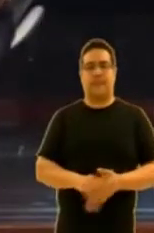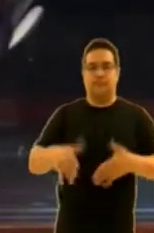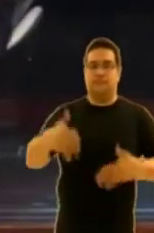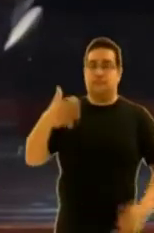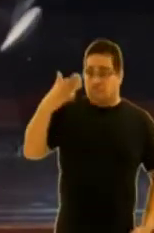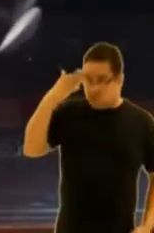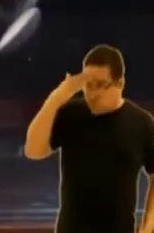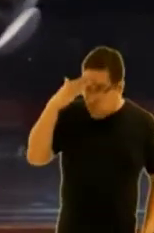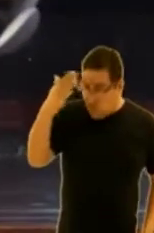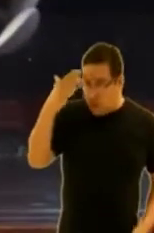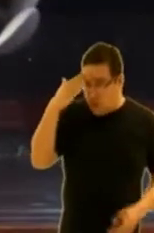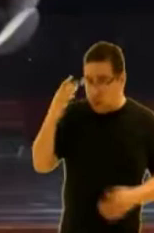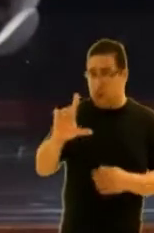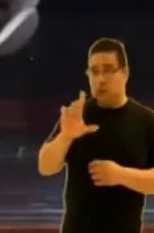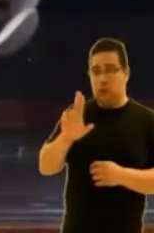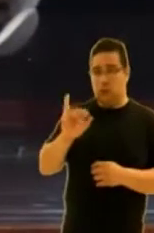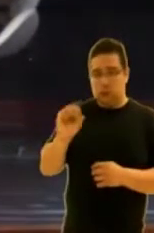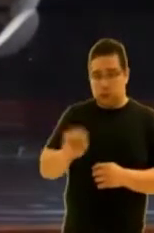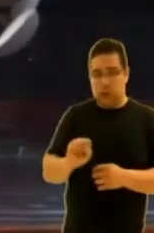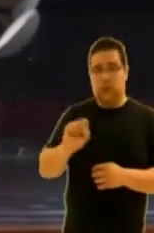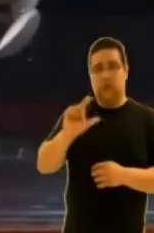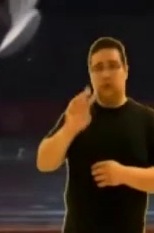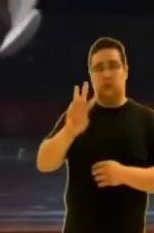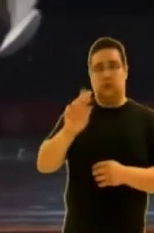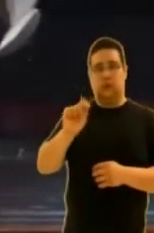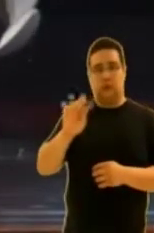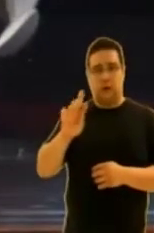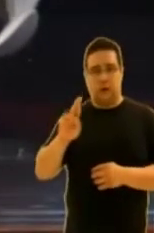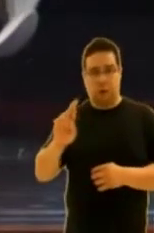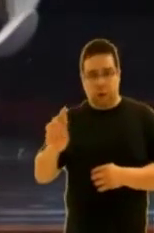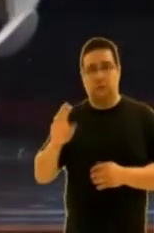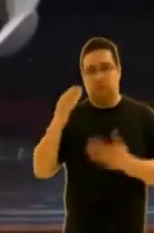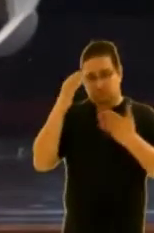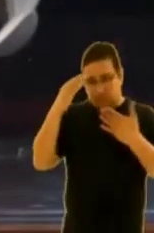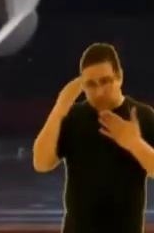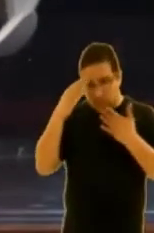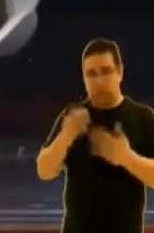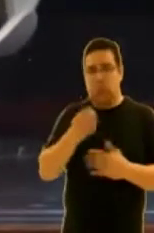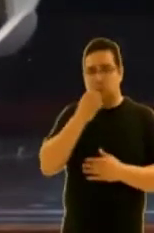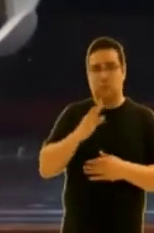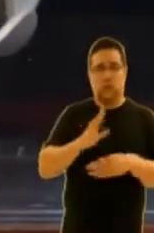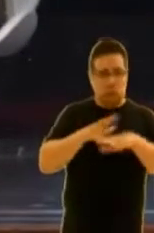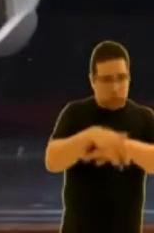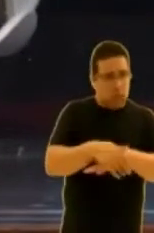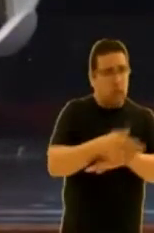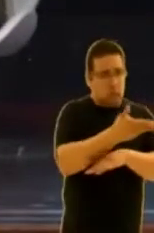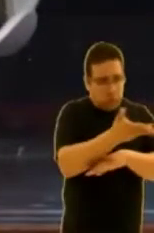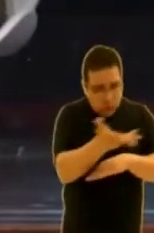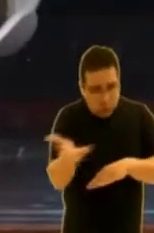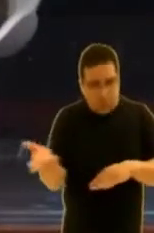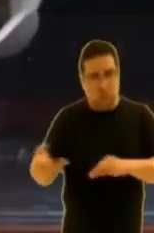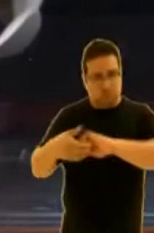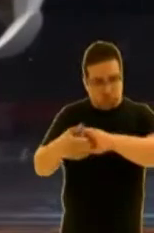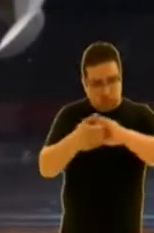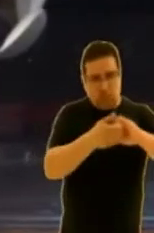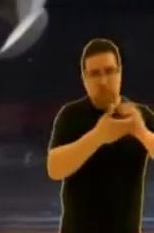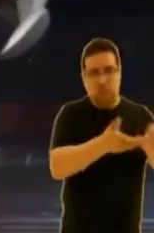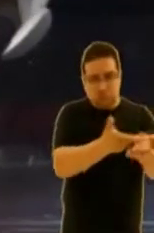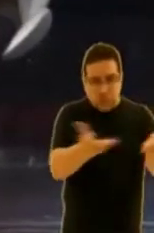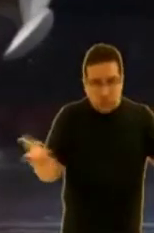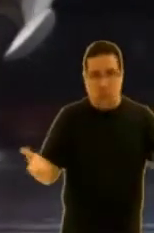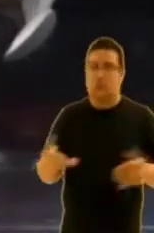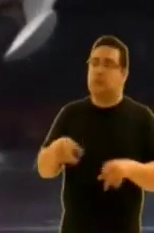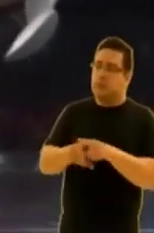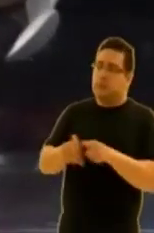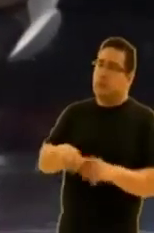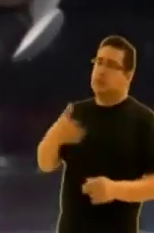Obrigado, Luiz Walter. Boa noite a todos, a todas. Boa noite especial à minha